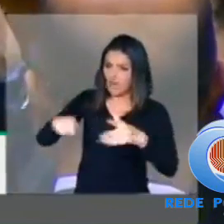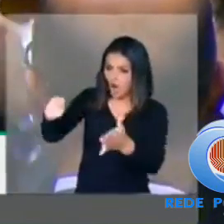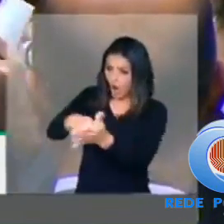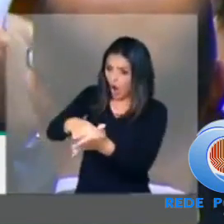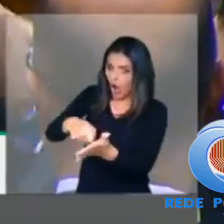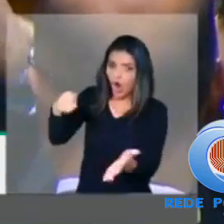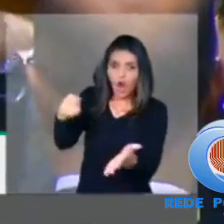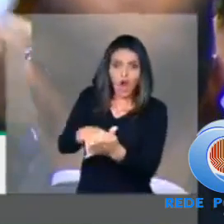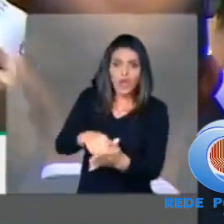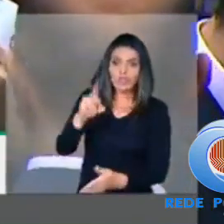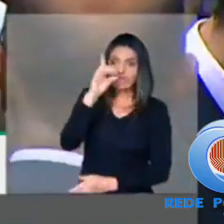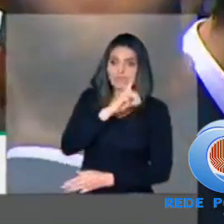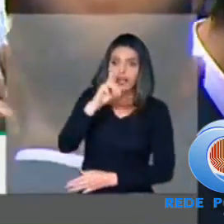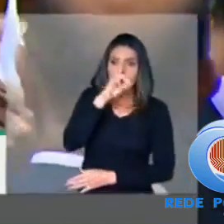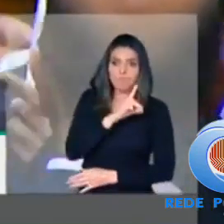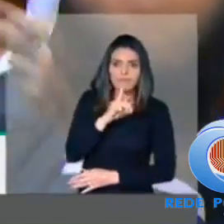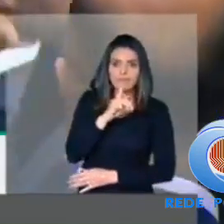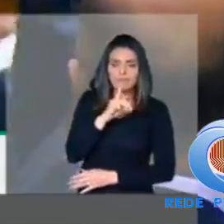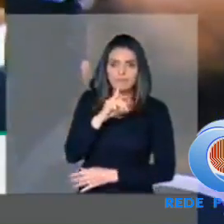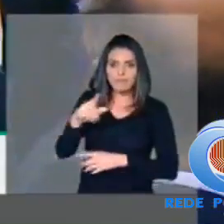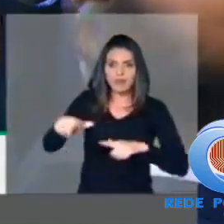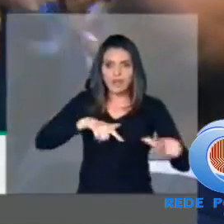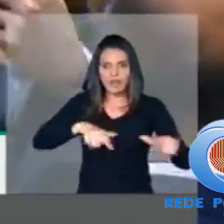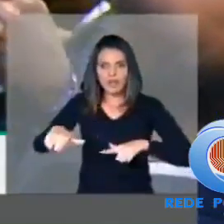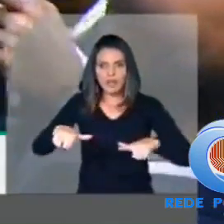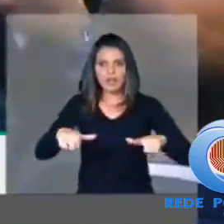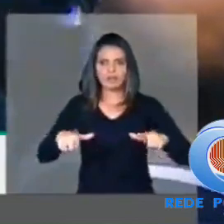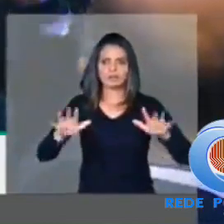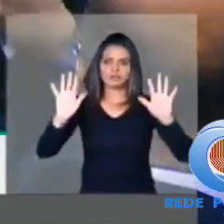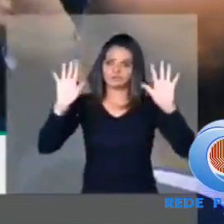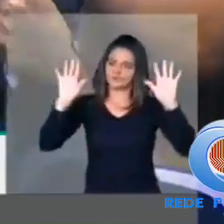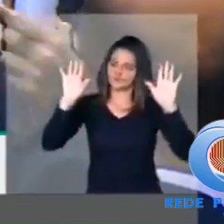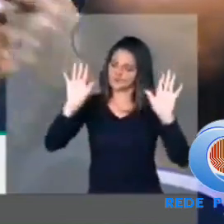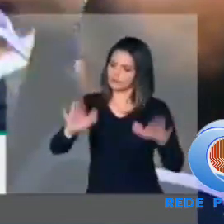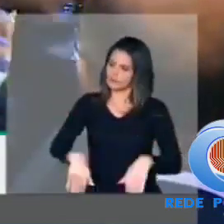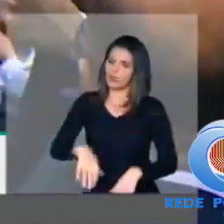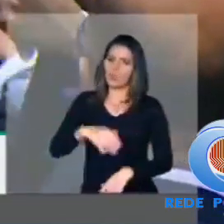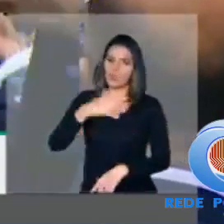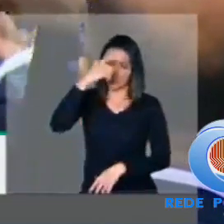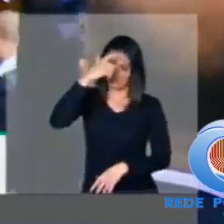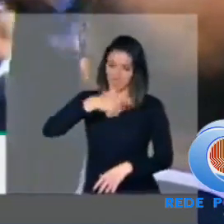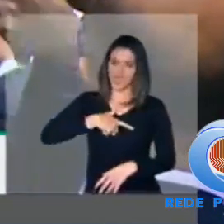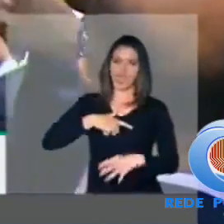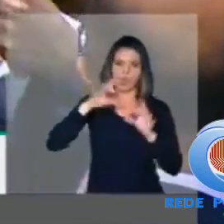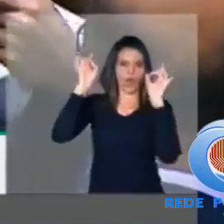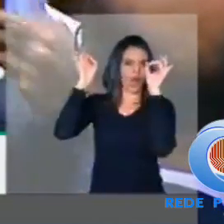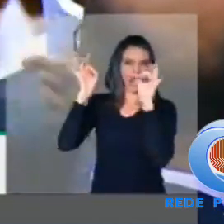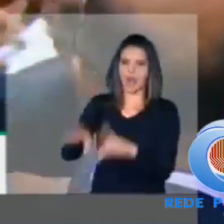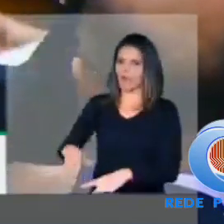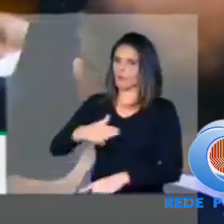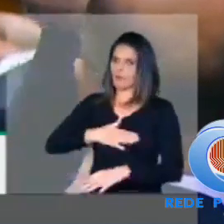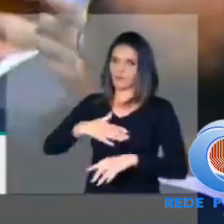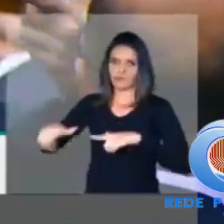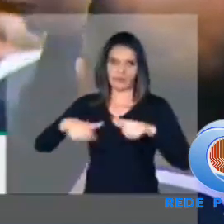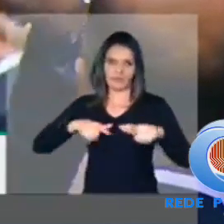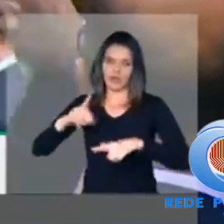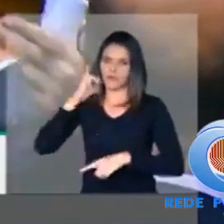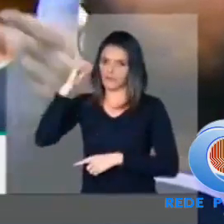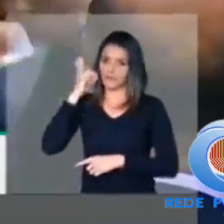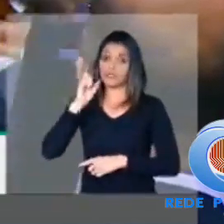obrigado a trabalhar de domingo. Eu renuncio meu mandato se me mostrarem um artigo que diz